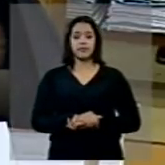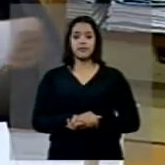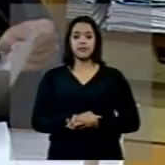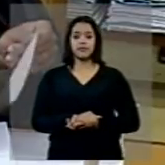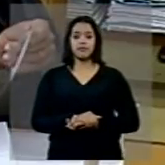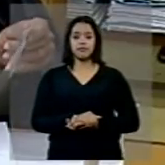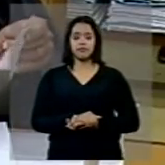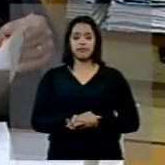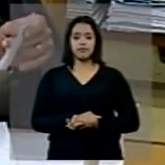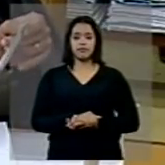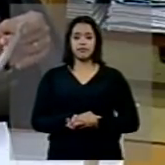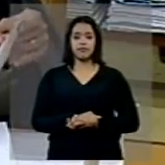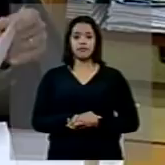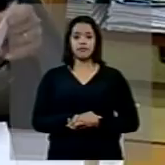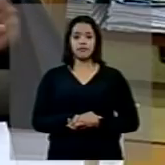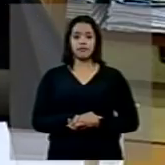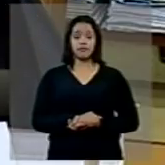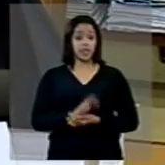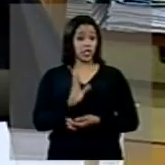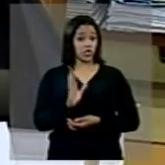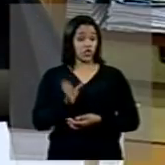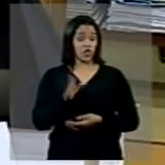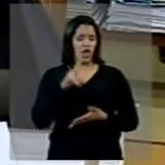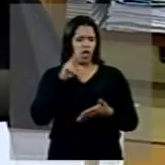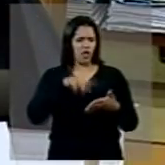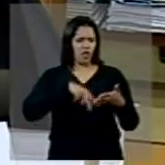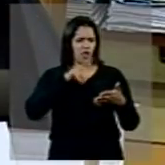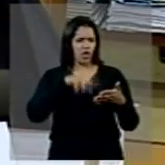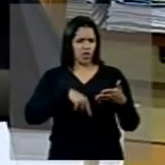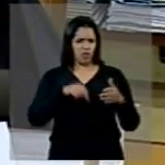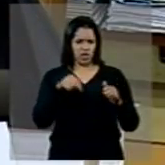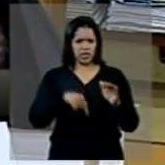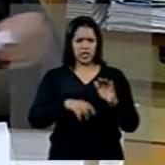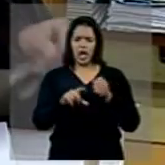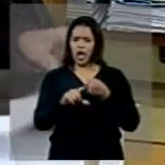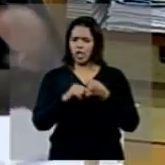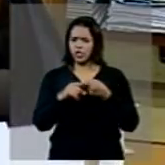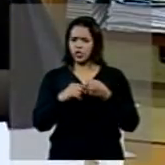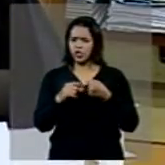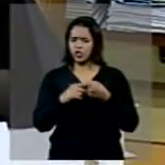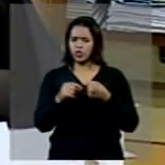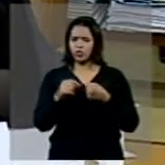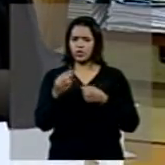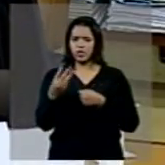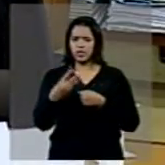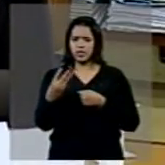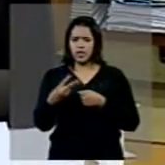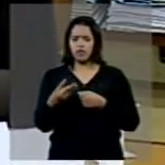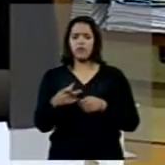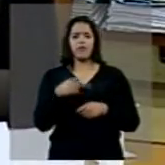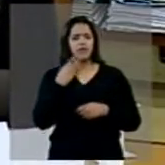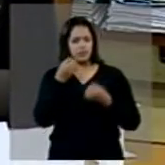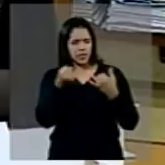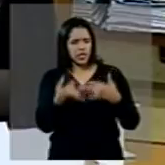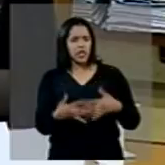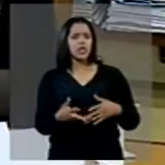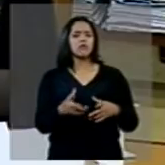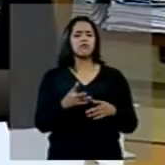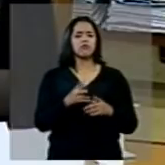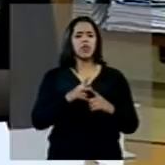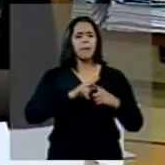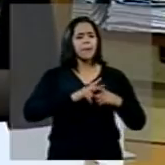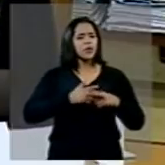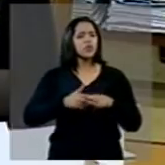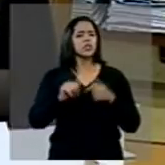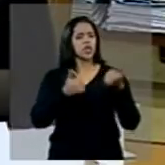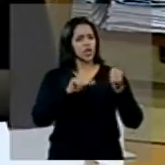Já foi multiplamente lido aqui o texto, o artigo 3º, sobre a revisão, e o parágrafo 4º, que